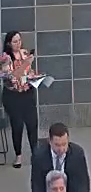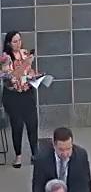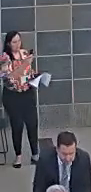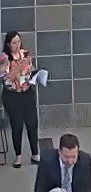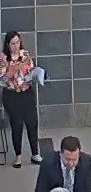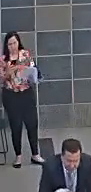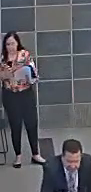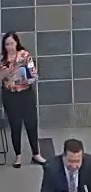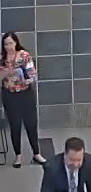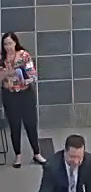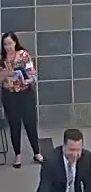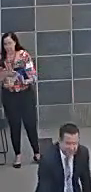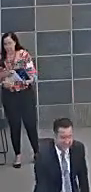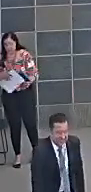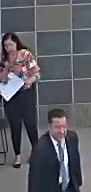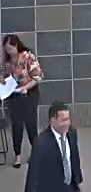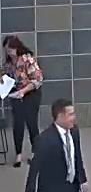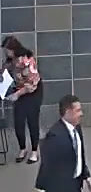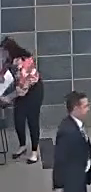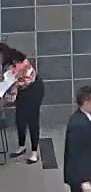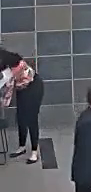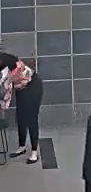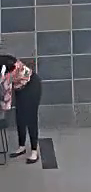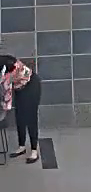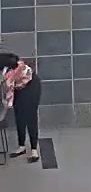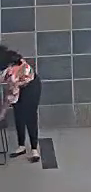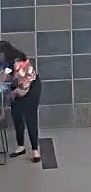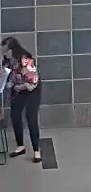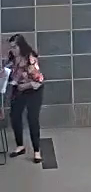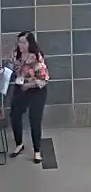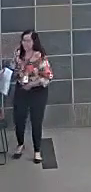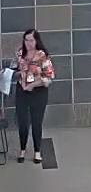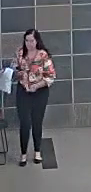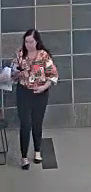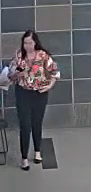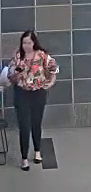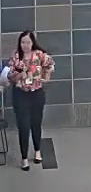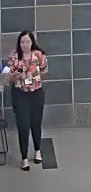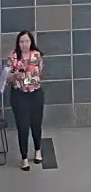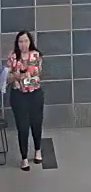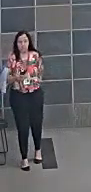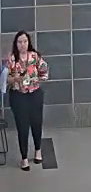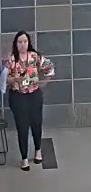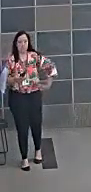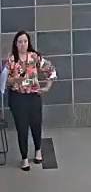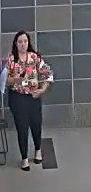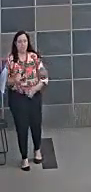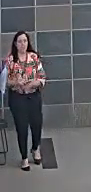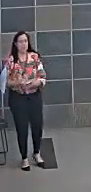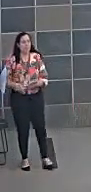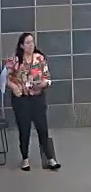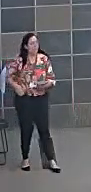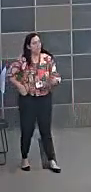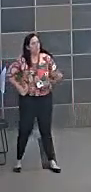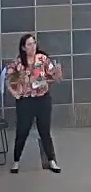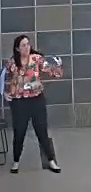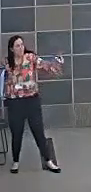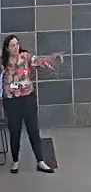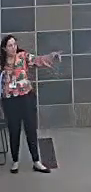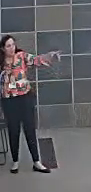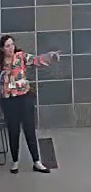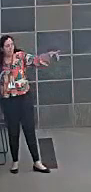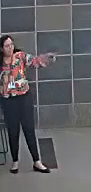aqueles que ficaram até o final. Registrar a presença do Ferreirinha também, nosso grande companheiro aí de luta, sempre lutando pelo direito